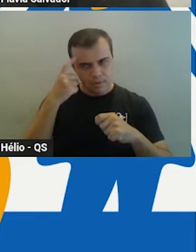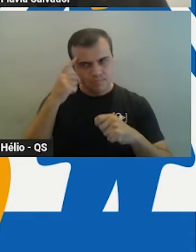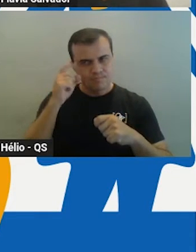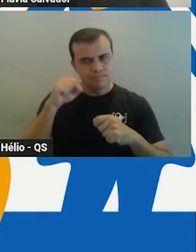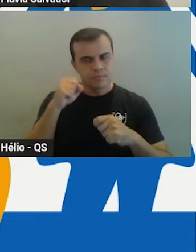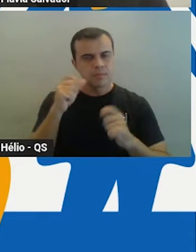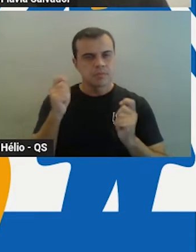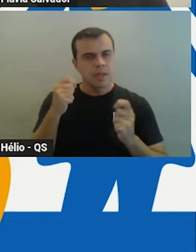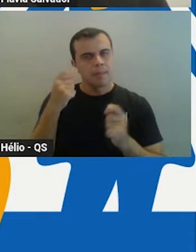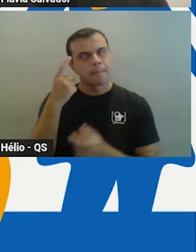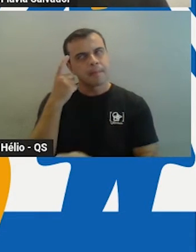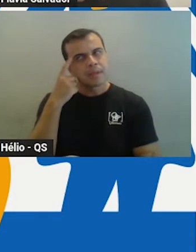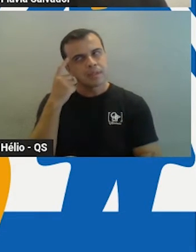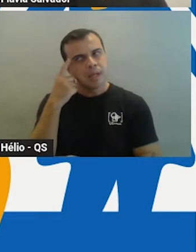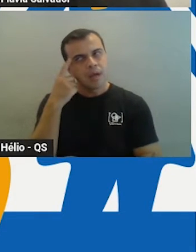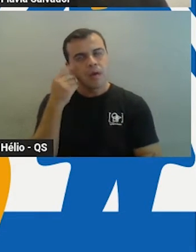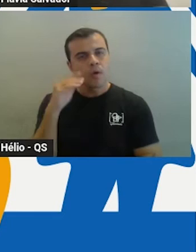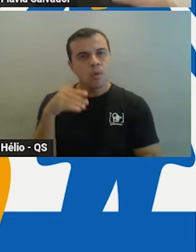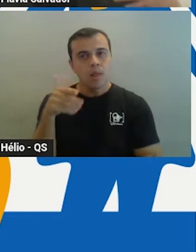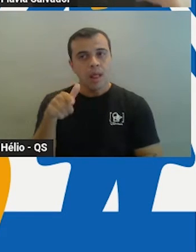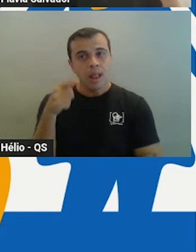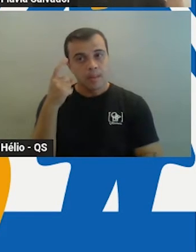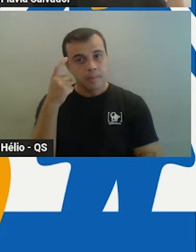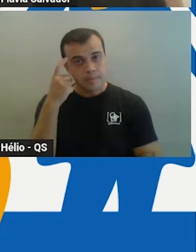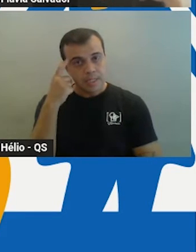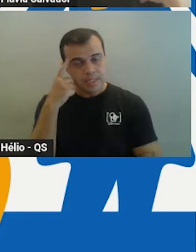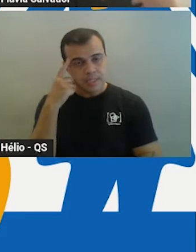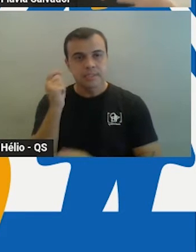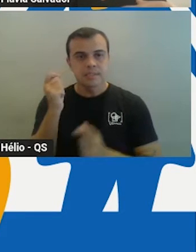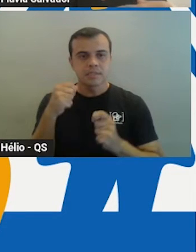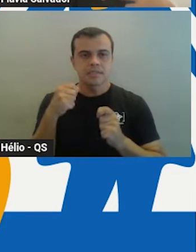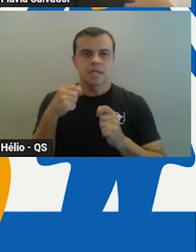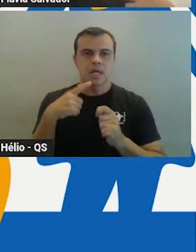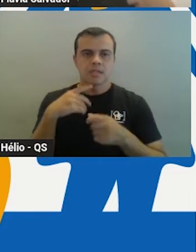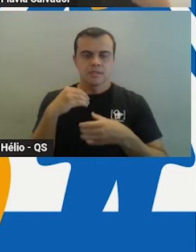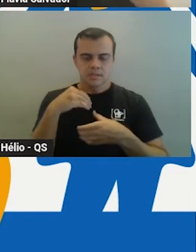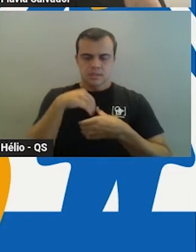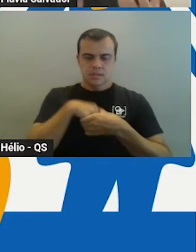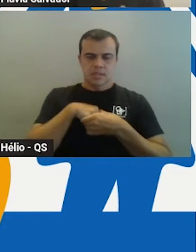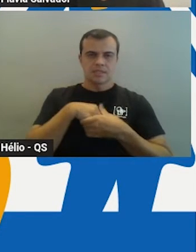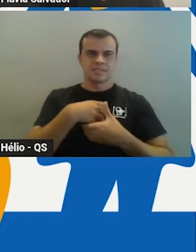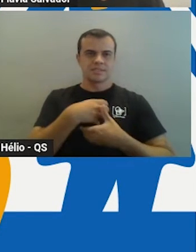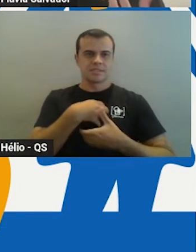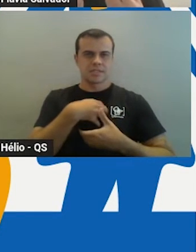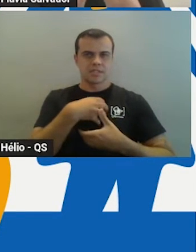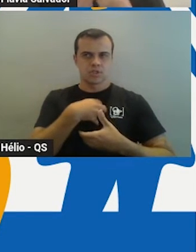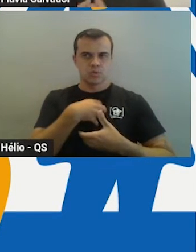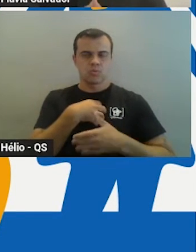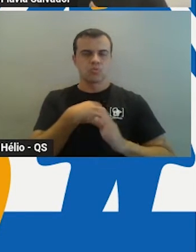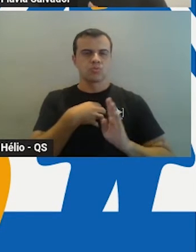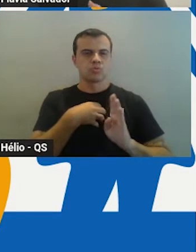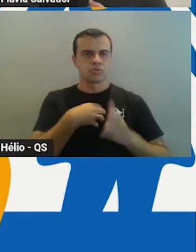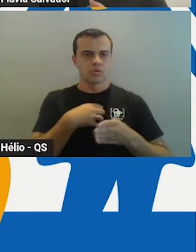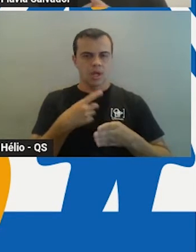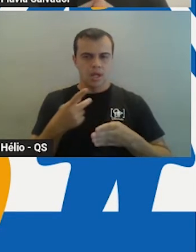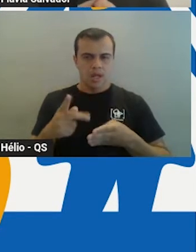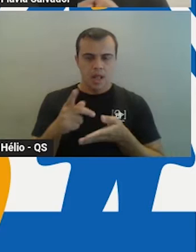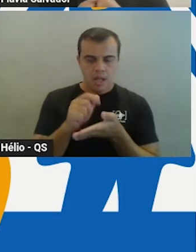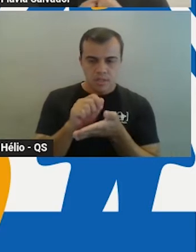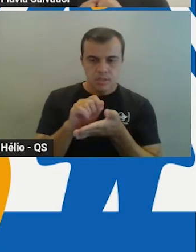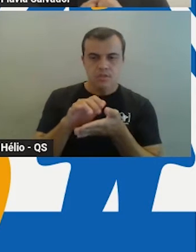consegue refletir, e quando ela pensa e que ela internaliza o que ela sentiu com aquela